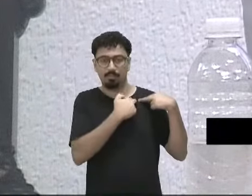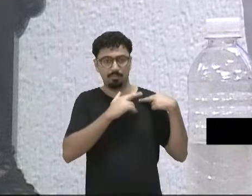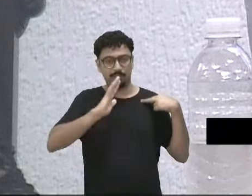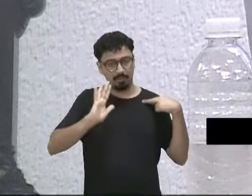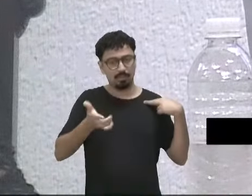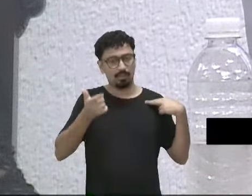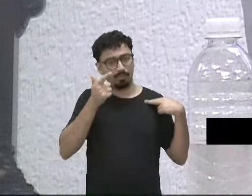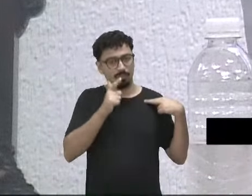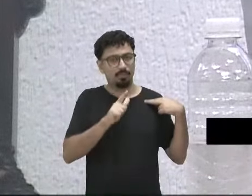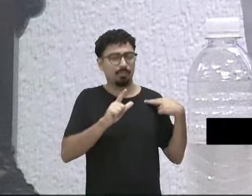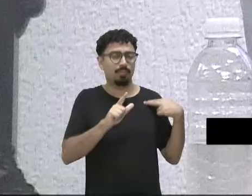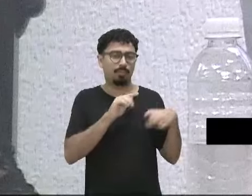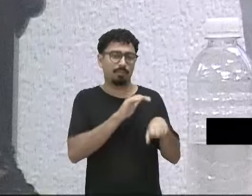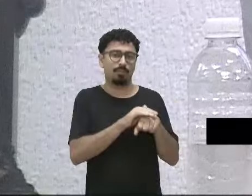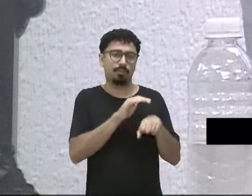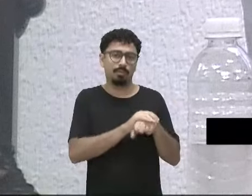tornou